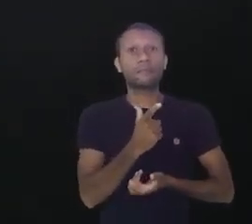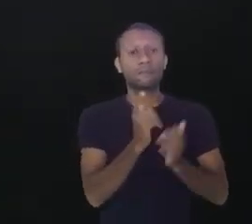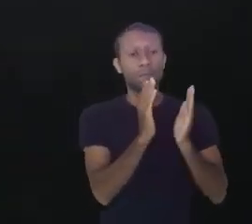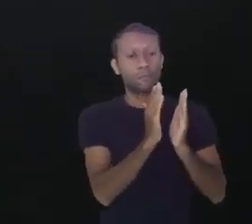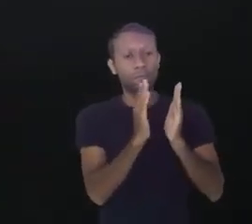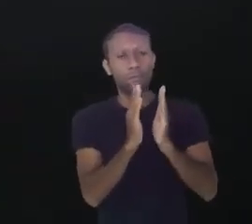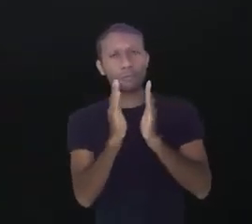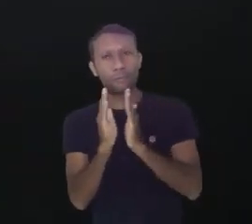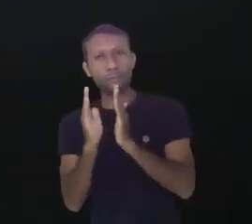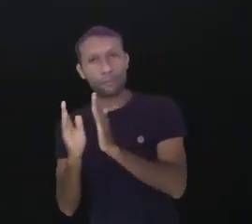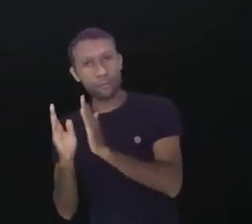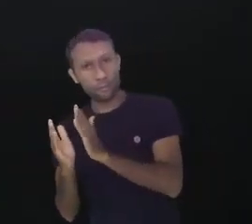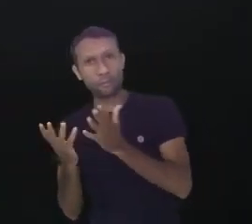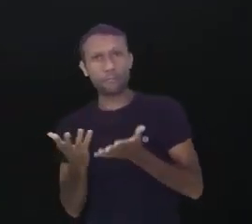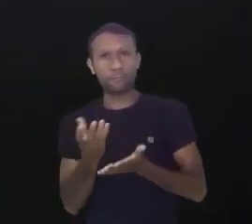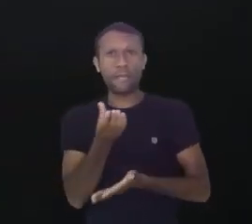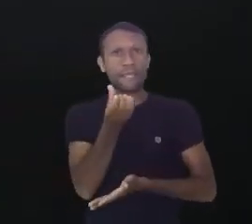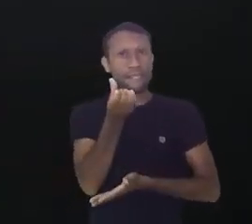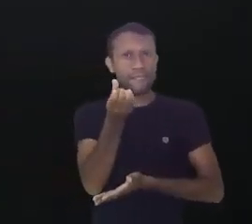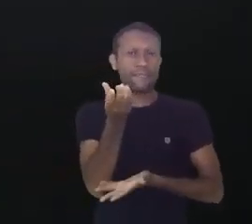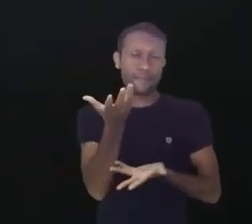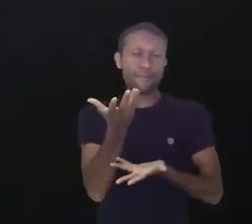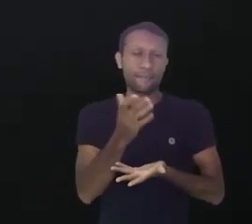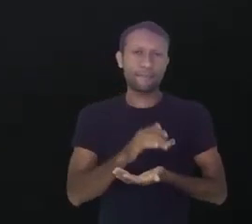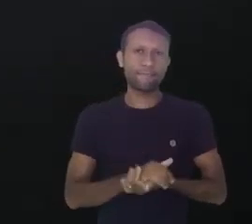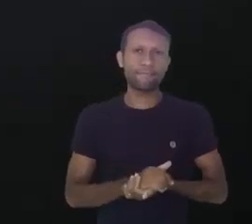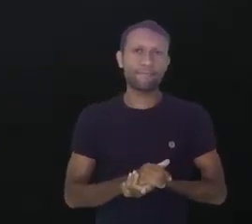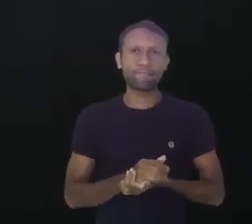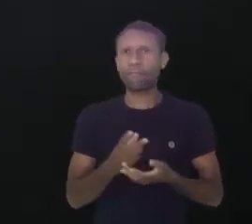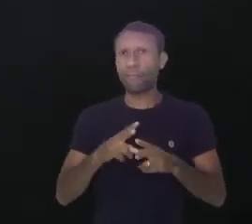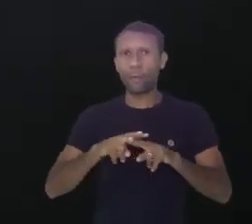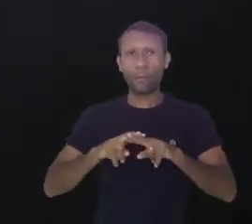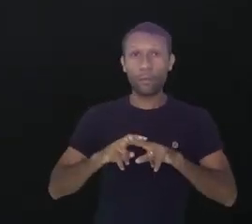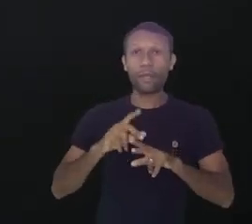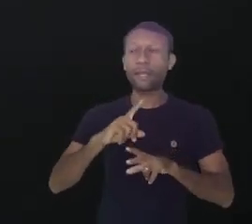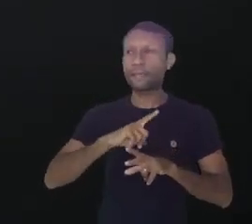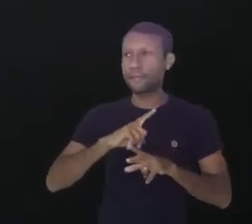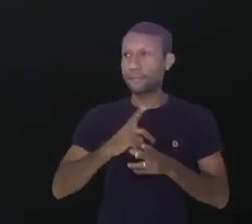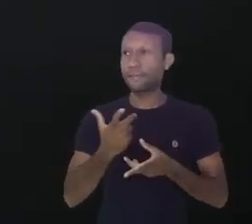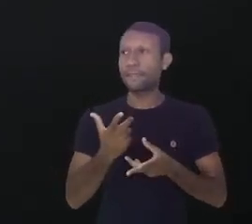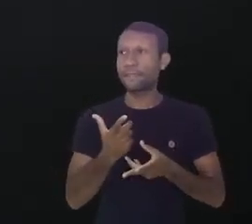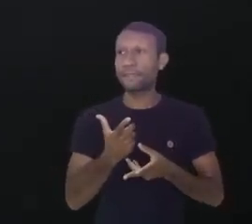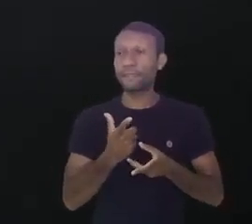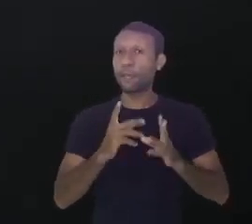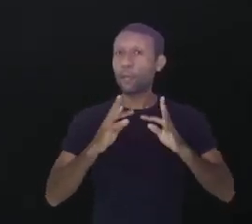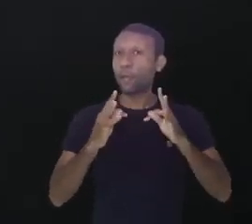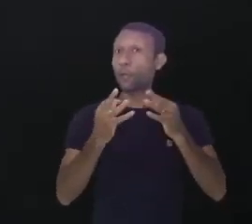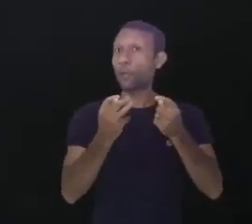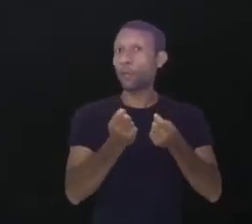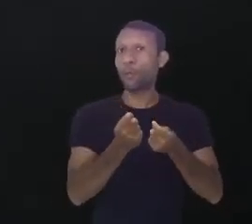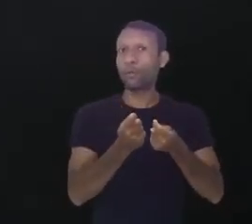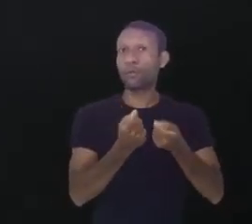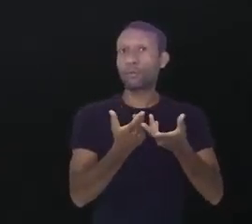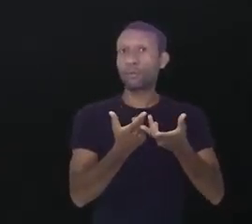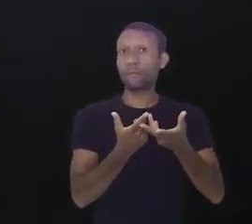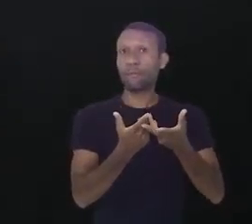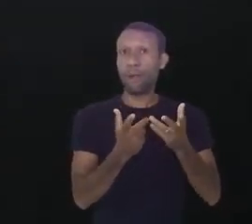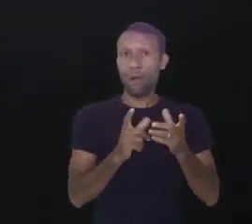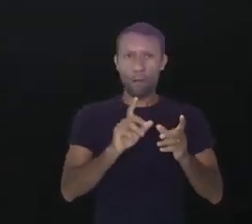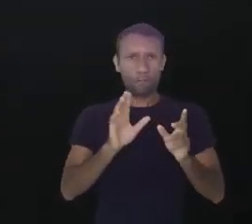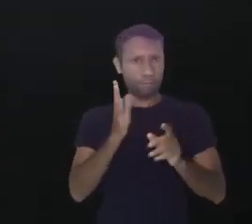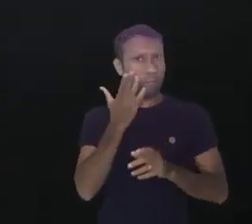6 casas decimais, tá? Logo então, eu vou considerar esse número todinho sem a